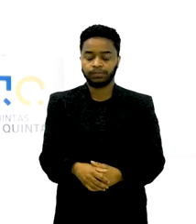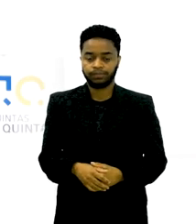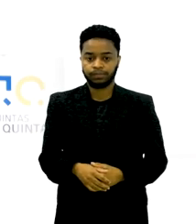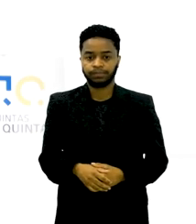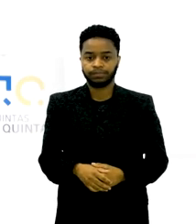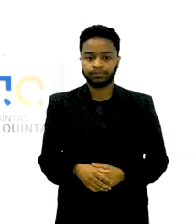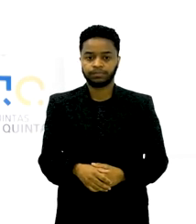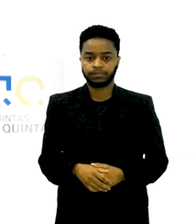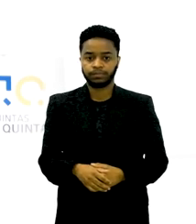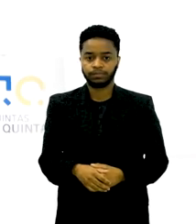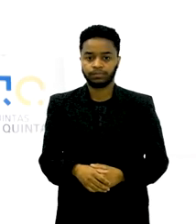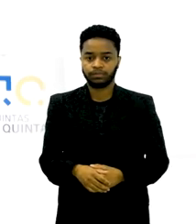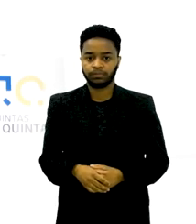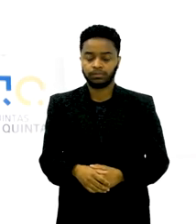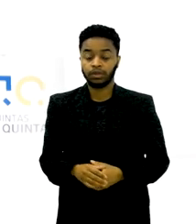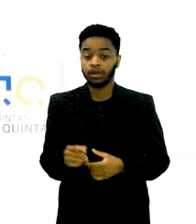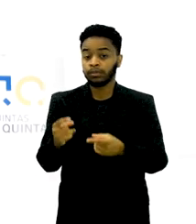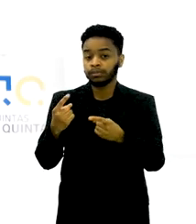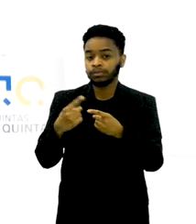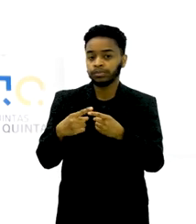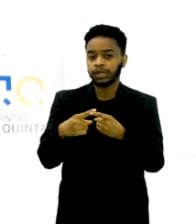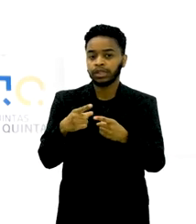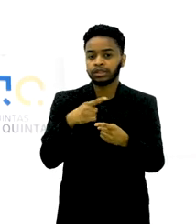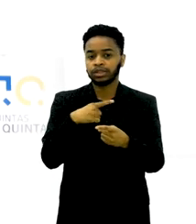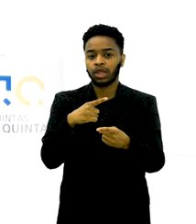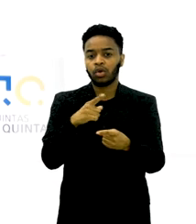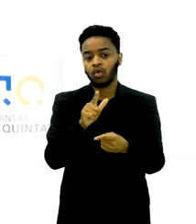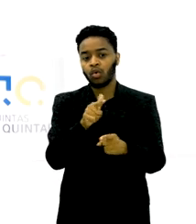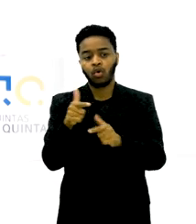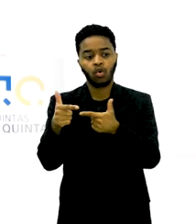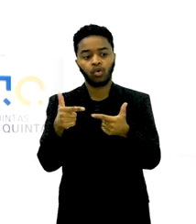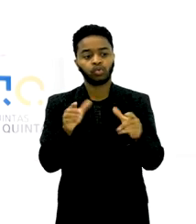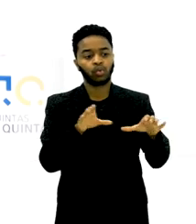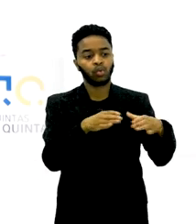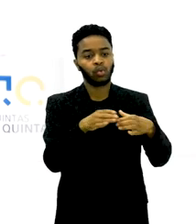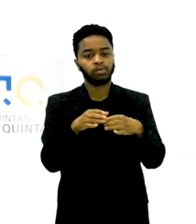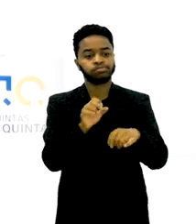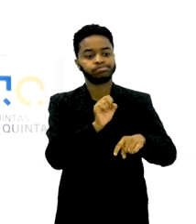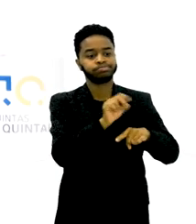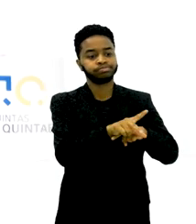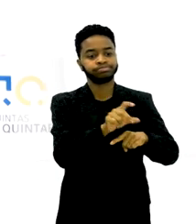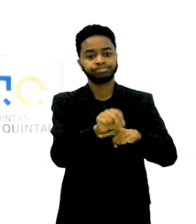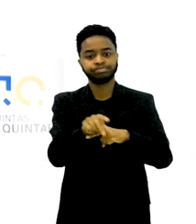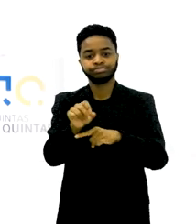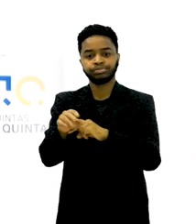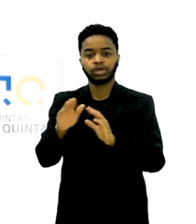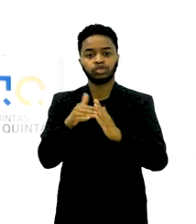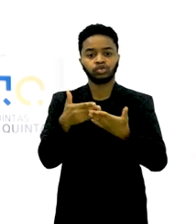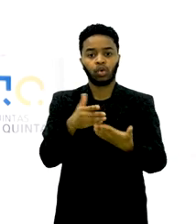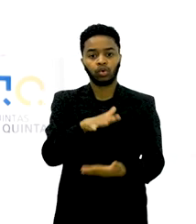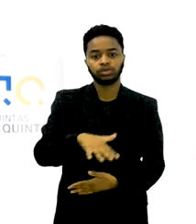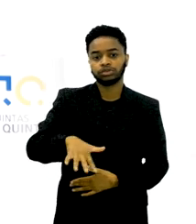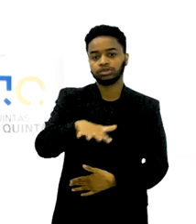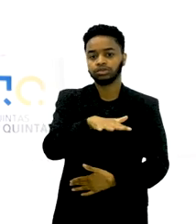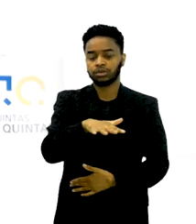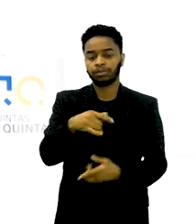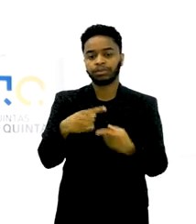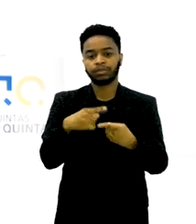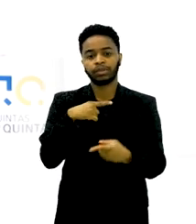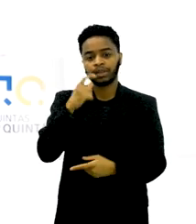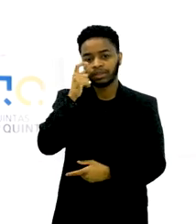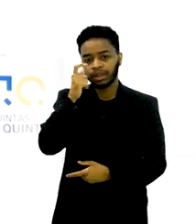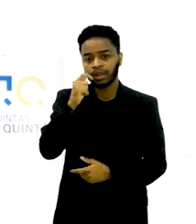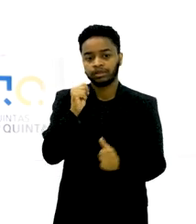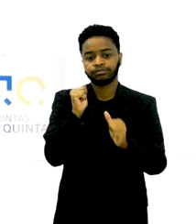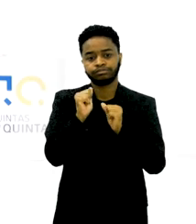porque você vai tendo uma outra ocupação dentro desse das das escol das escolas em geral os